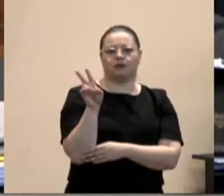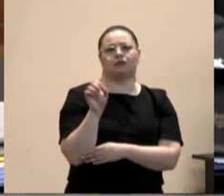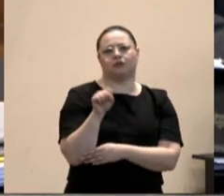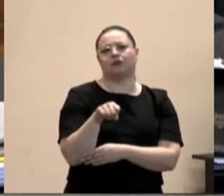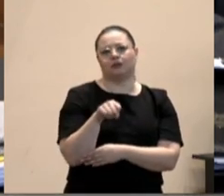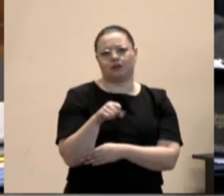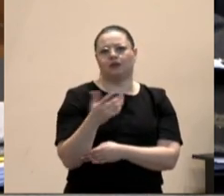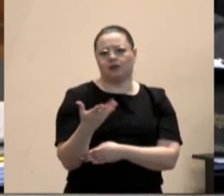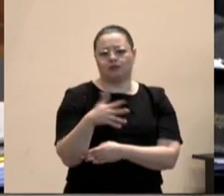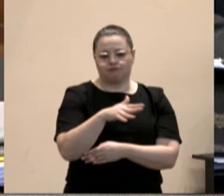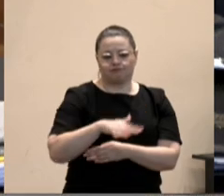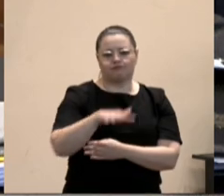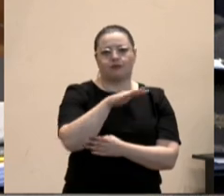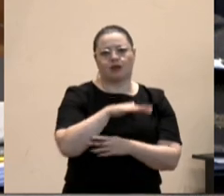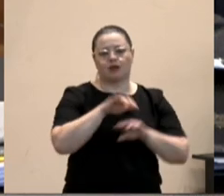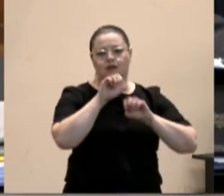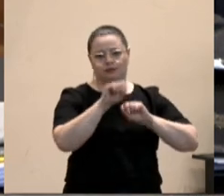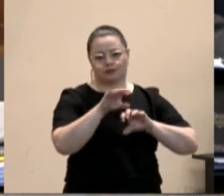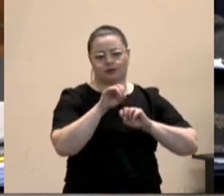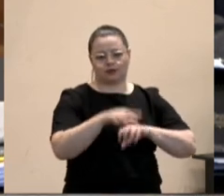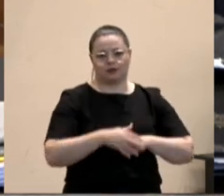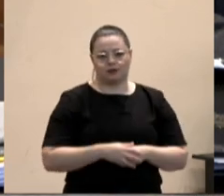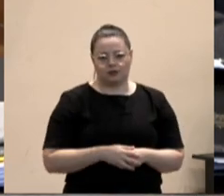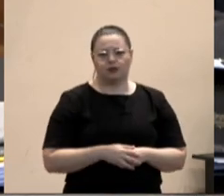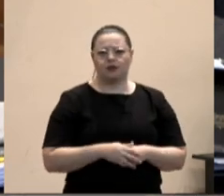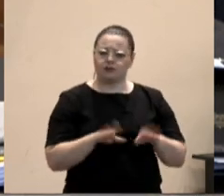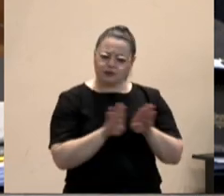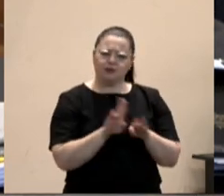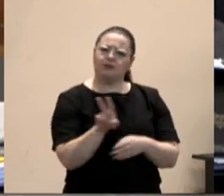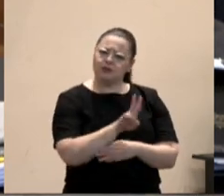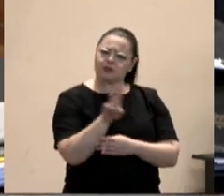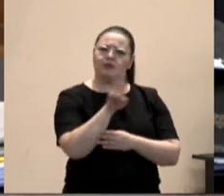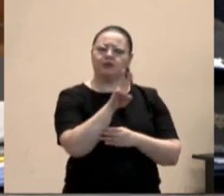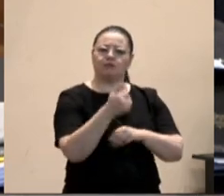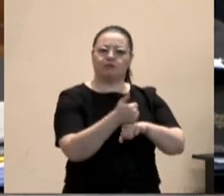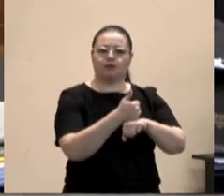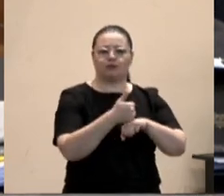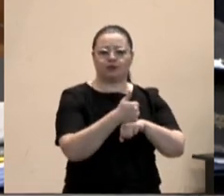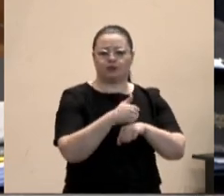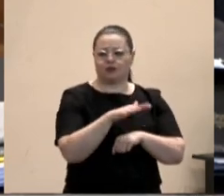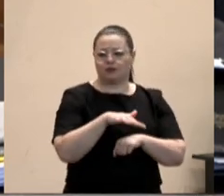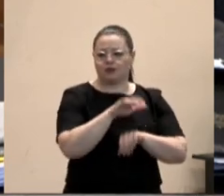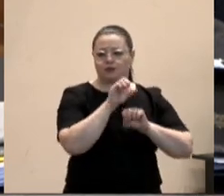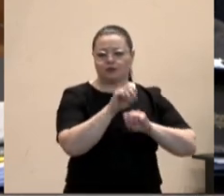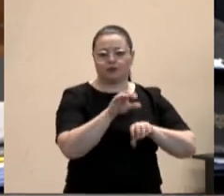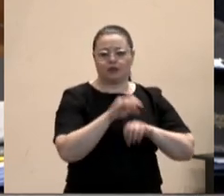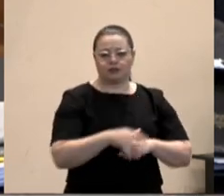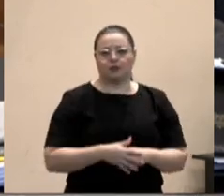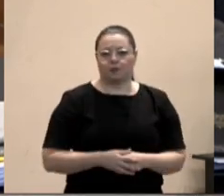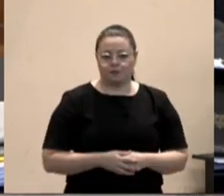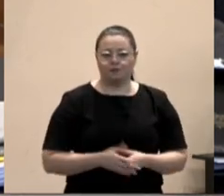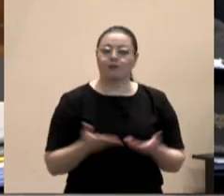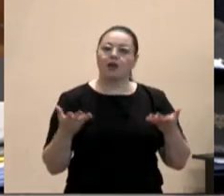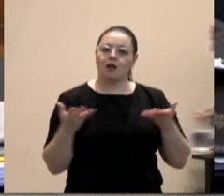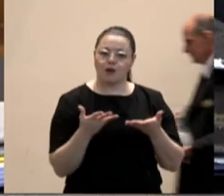da educação, né, dos profissionais da educação. Eu passo à professora